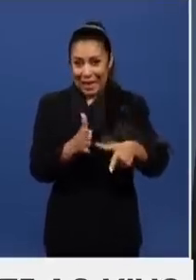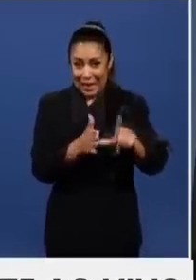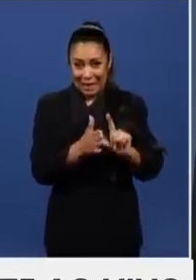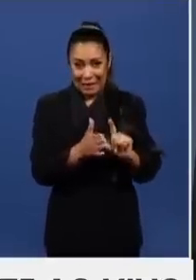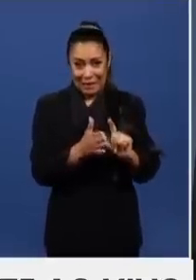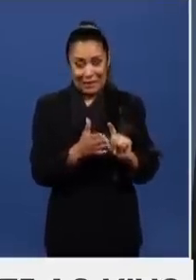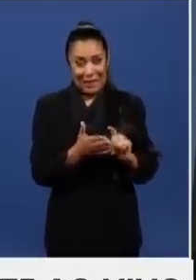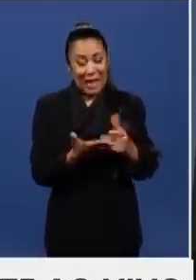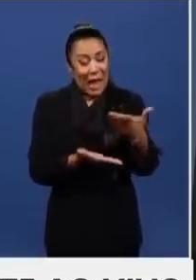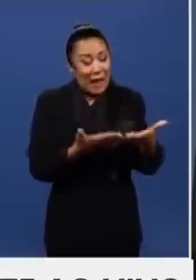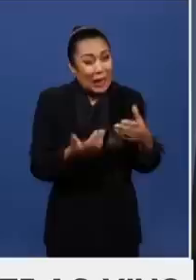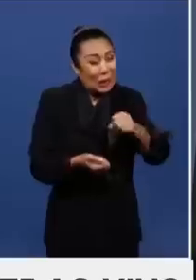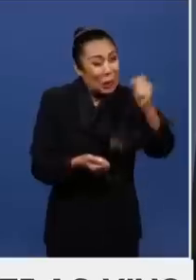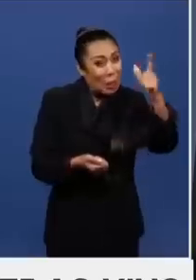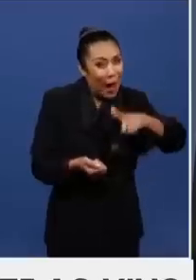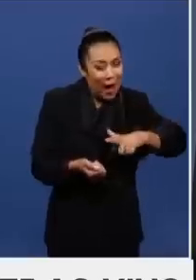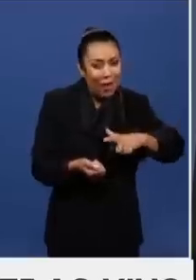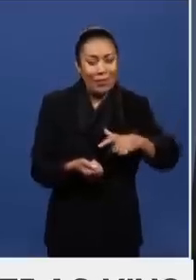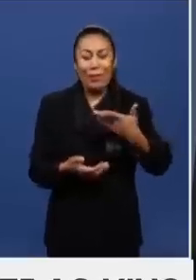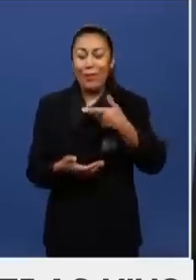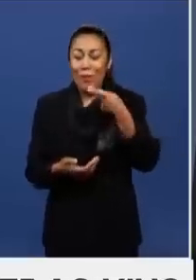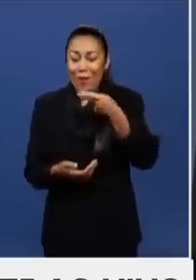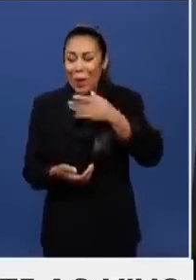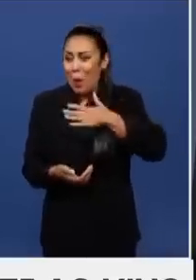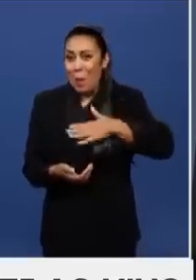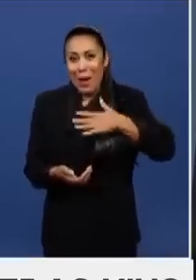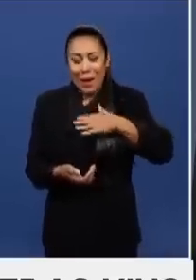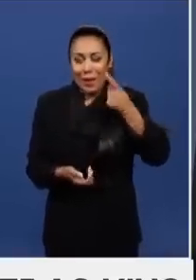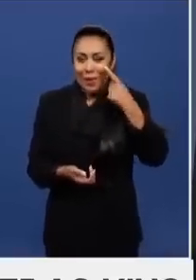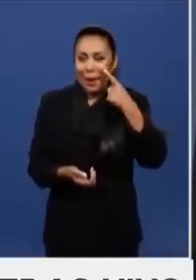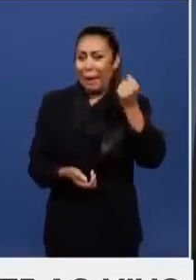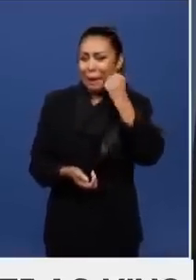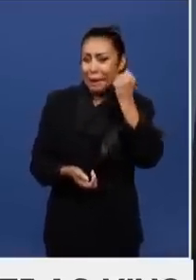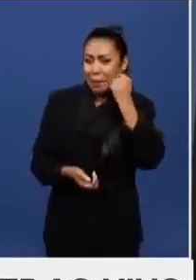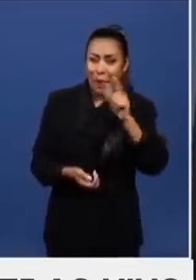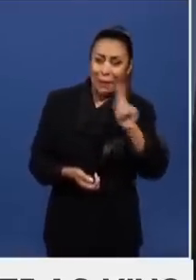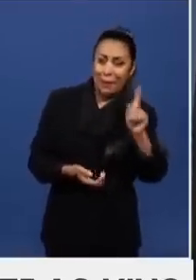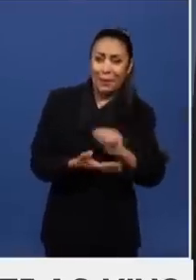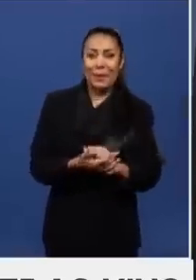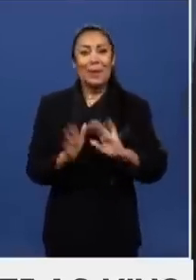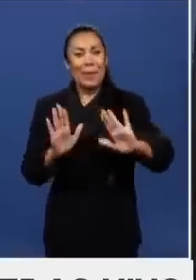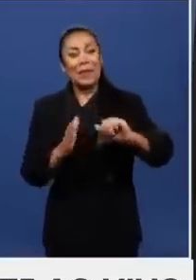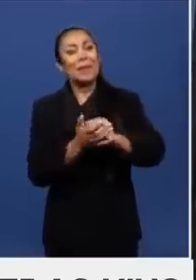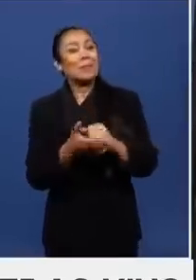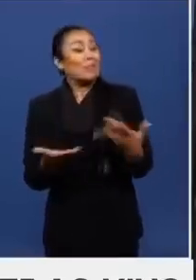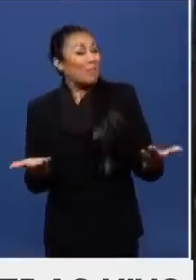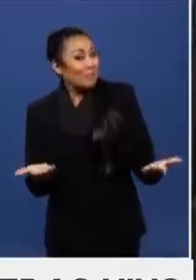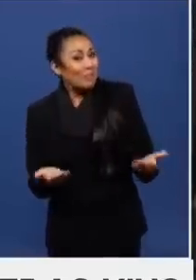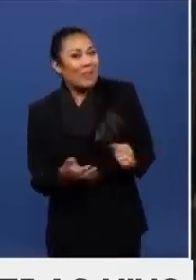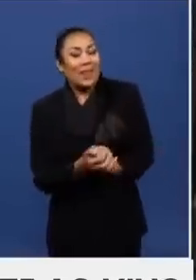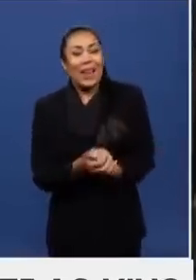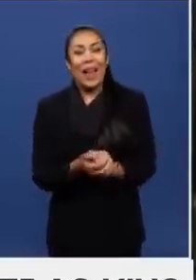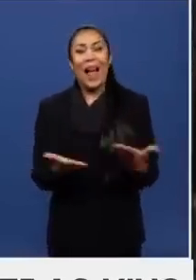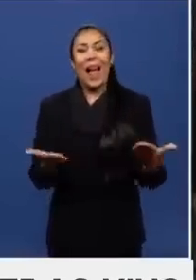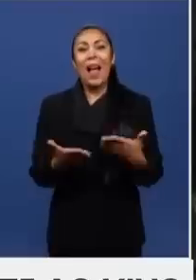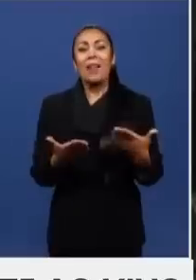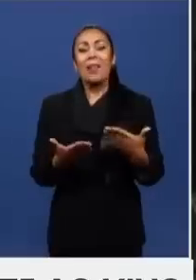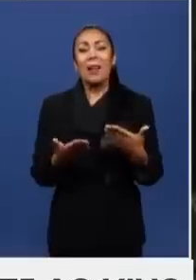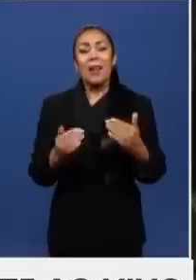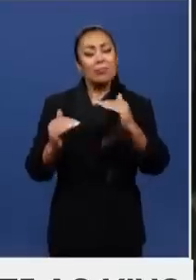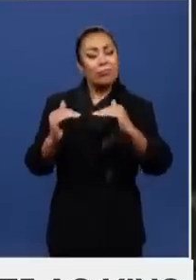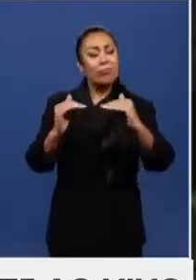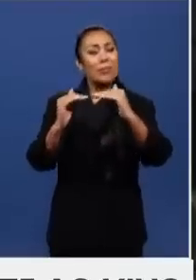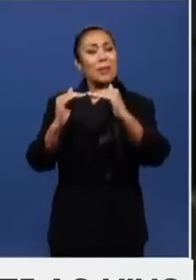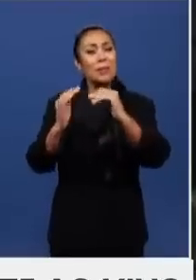destratado no... Prazer em revê-la, inclusive. Exatamente, é cara de pau mesmo. Mas, enfim, acho que ficou mais igual